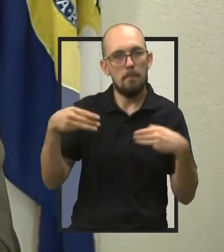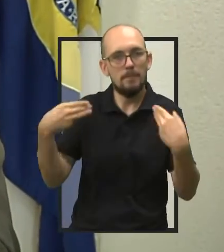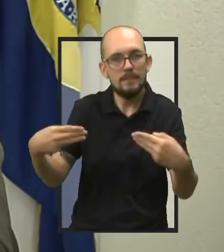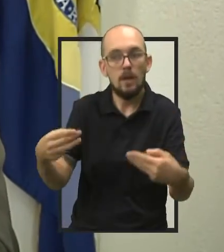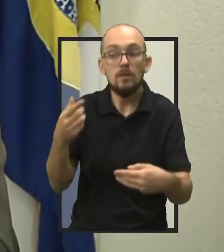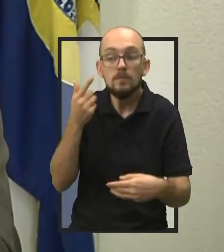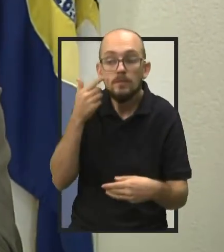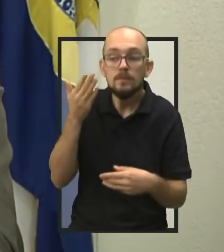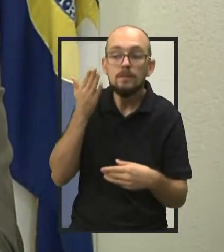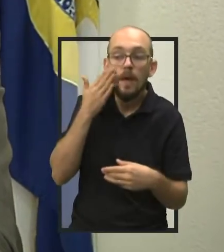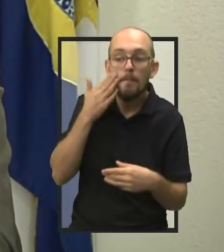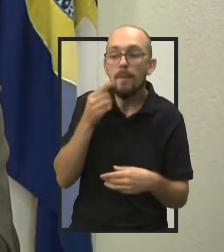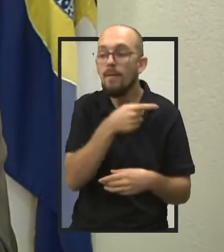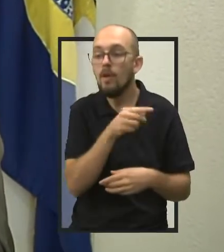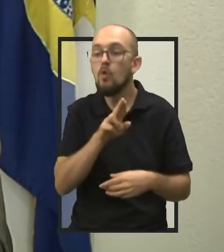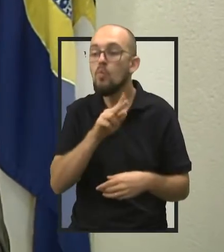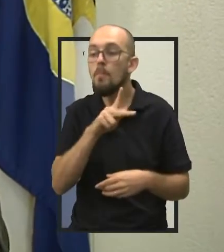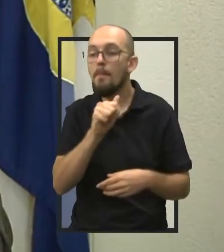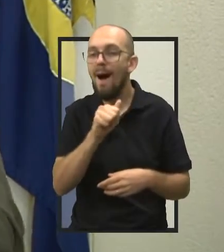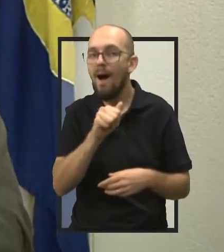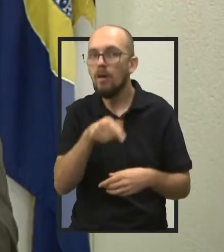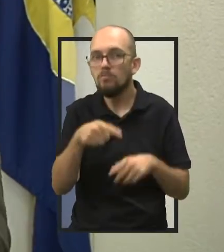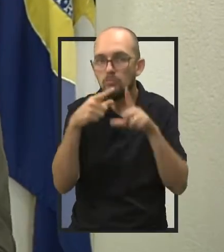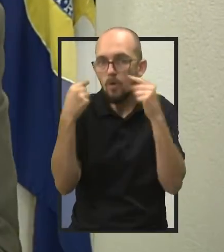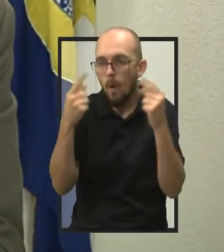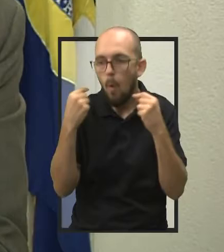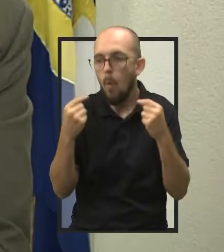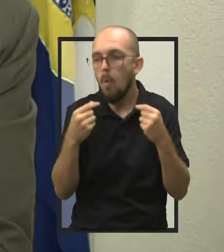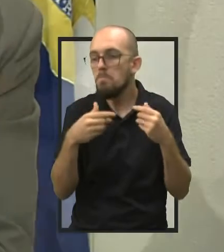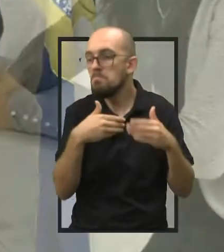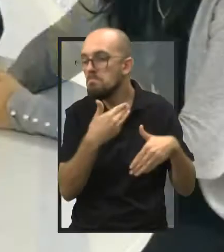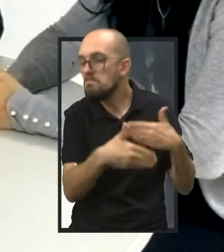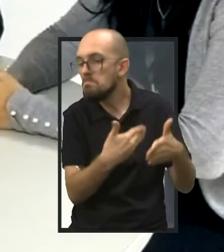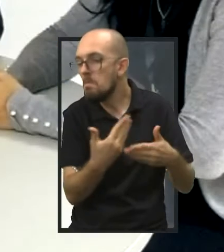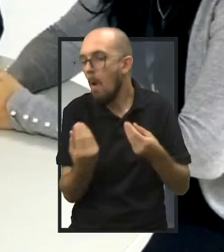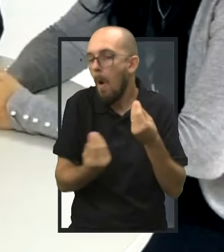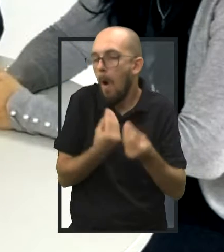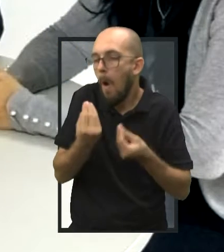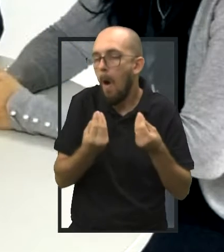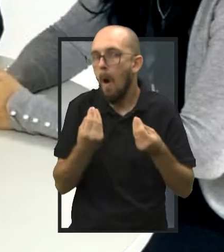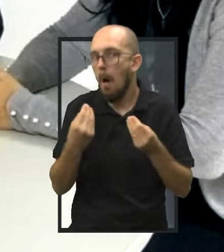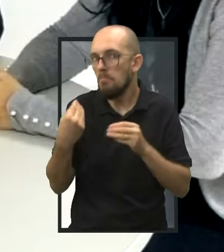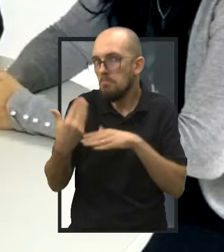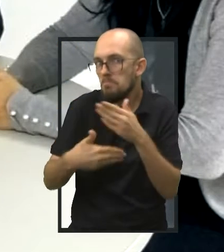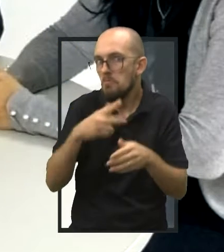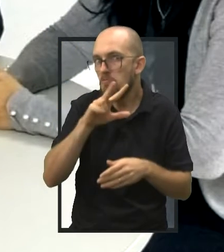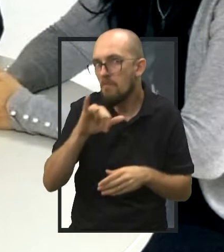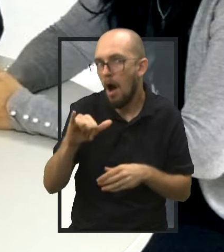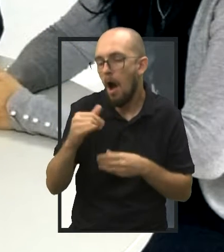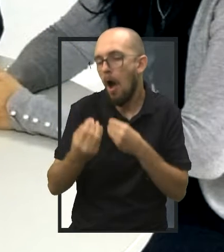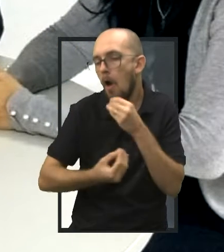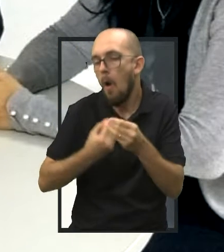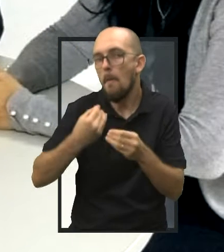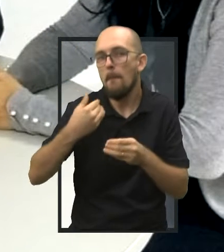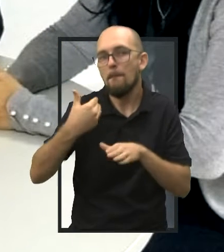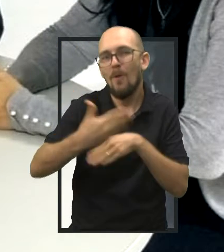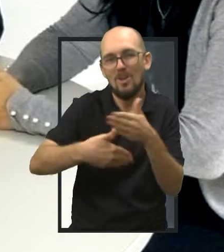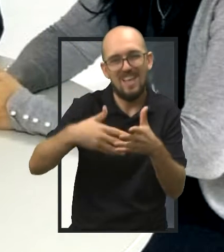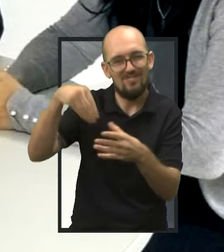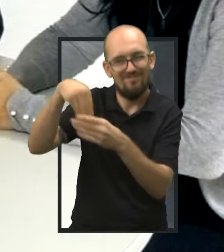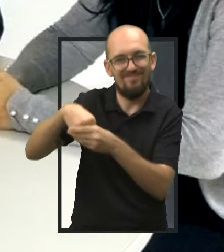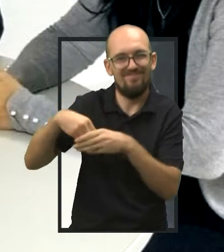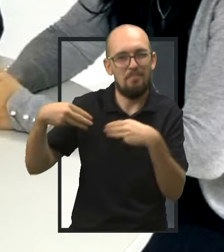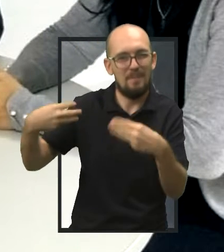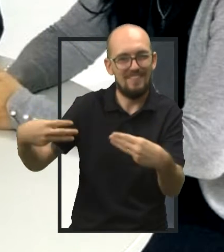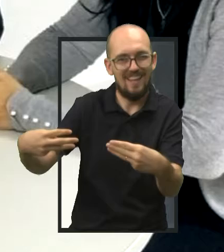saber a respeito das UPAs que estão programadas para Jaú e qual é o andamento do processo dentro do Ministério